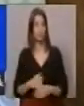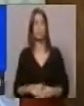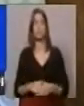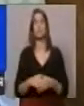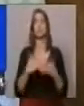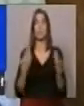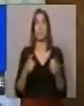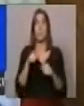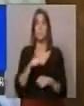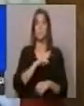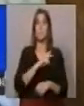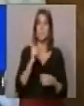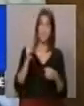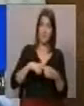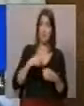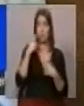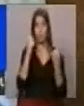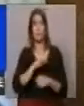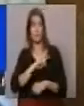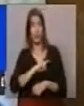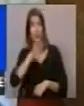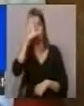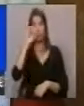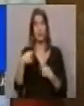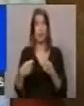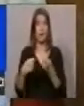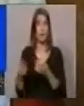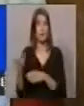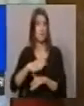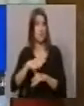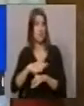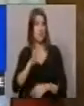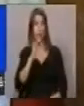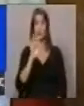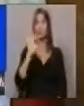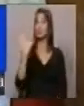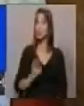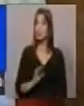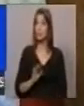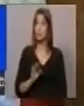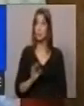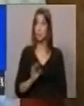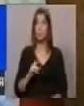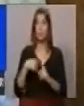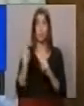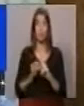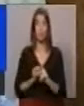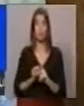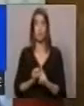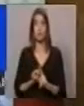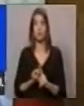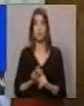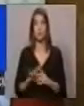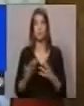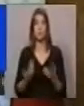parcerias público-privadas estão a custar ao Estado uma média de 8% ao ano, algo